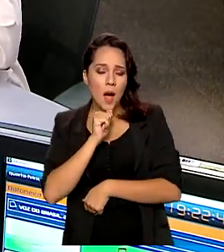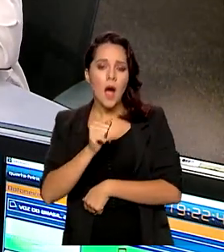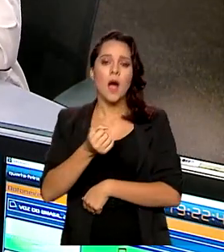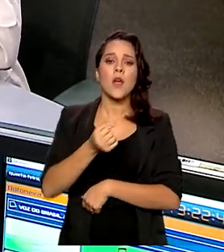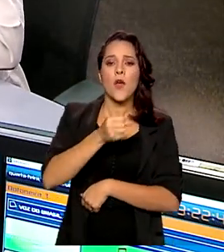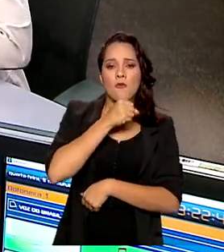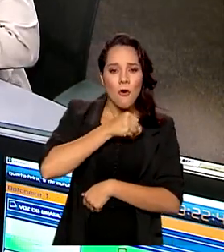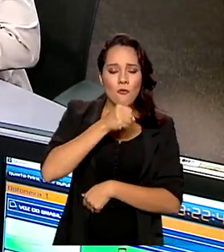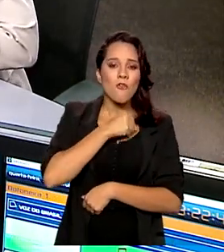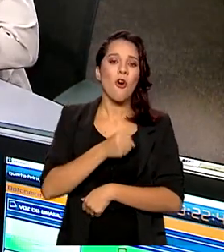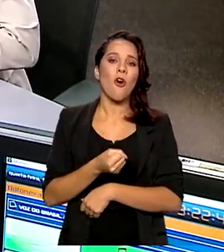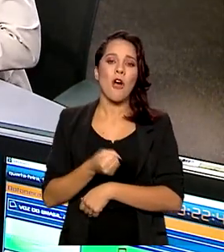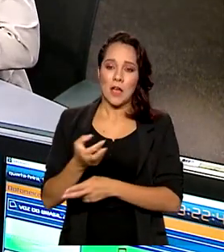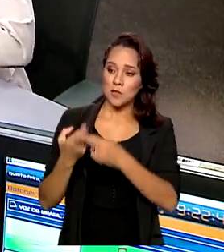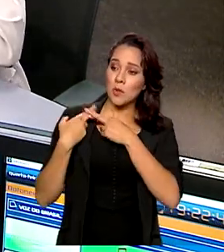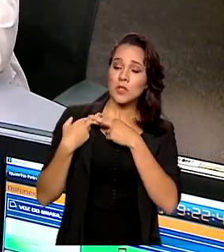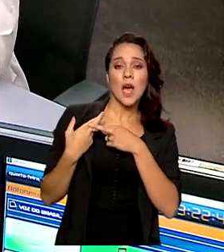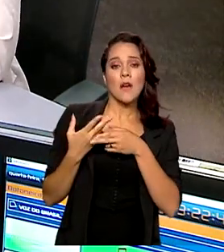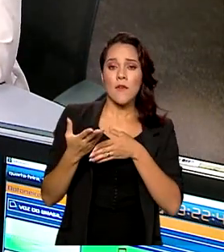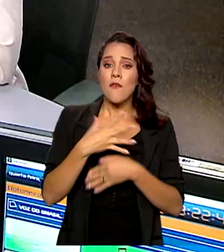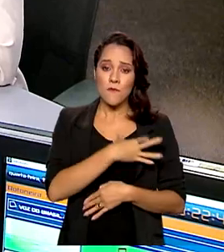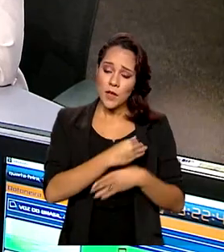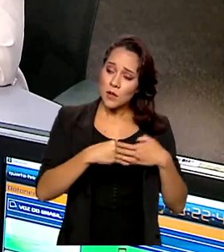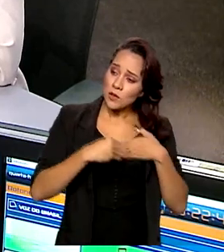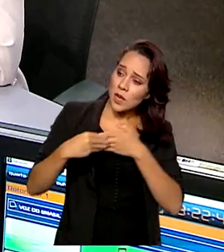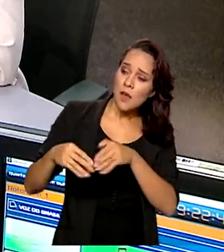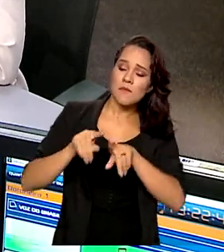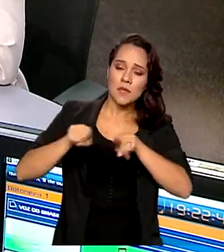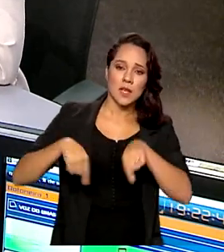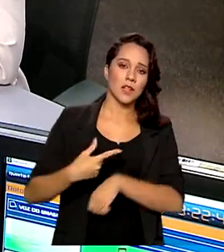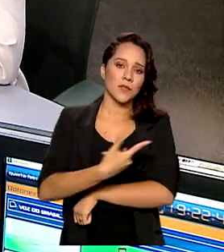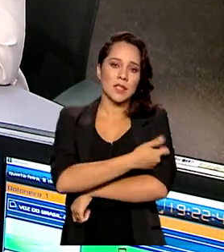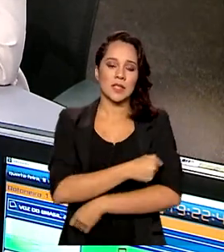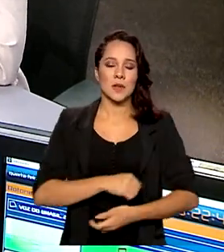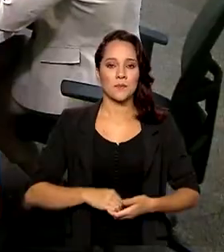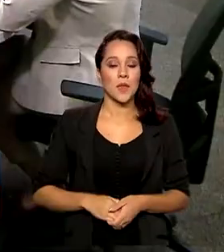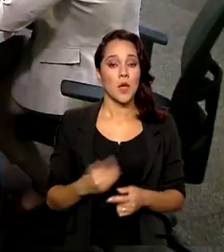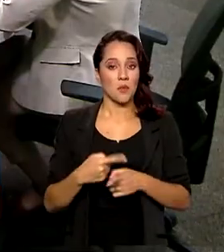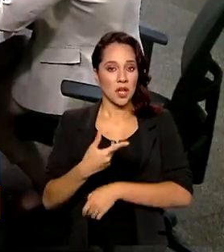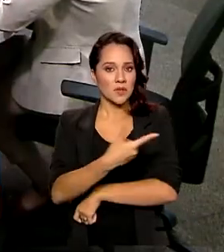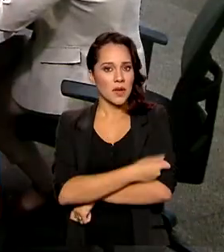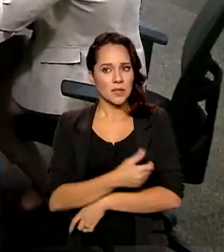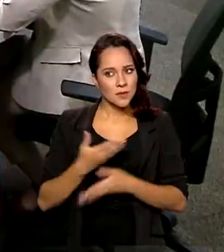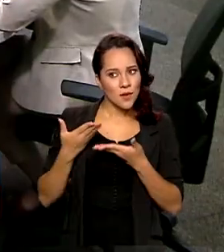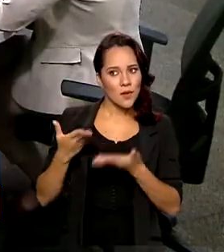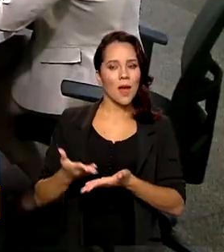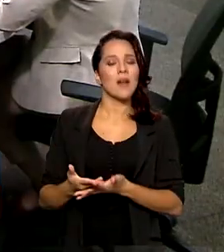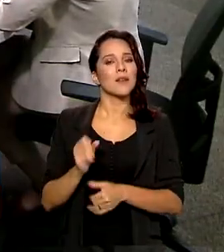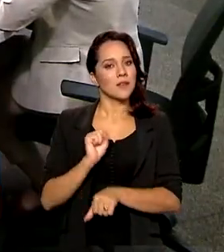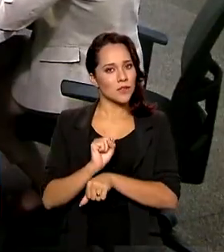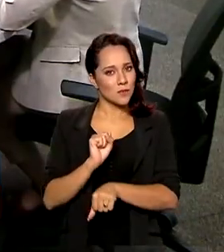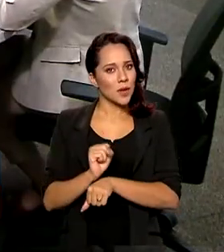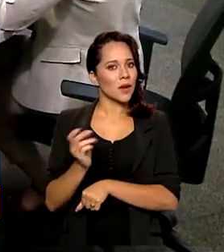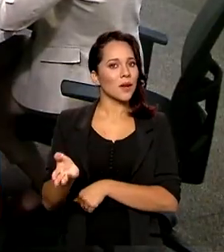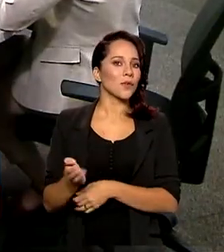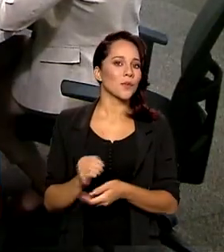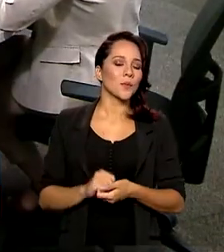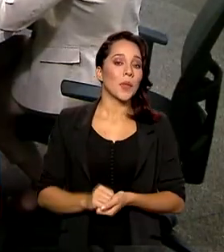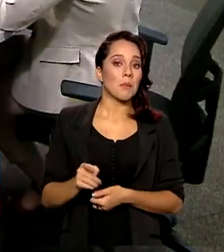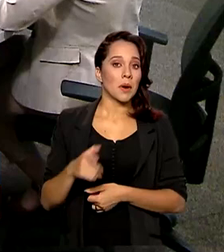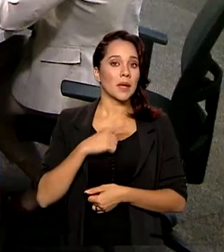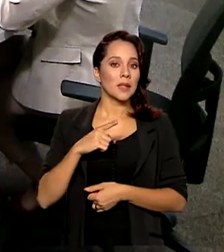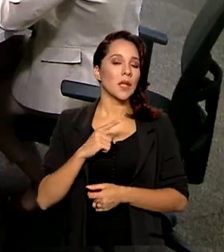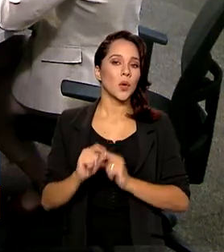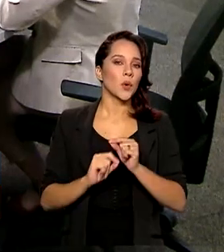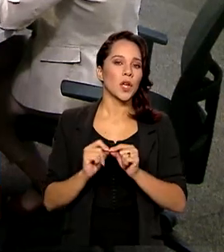mães, avós, para que levem seus filhos para a sala de vacinação. Porque as vacinas estão lá, esperando para que tenham o